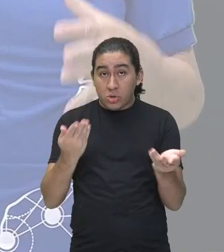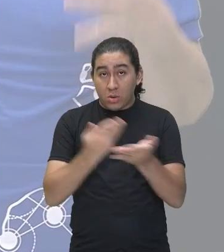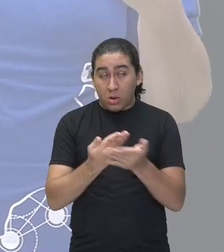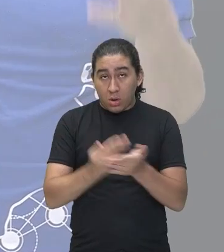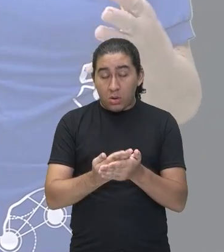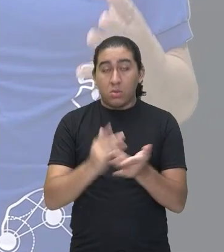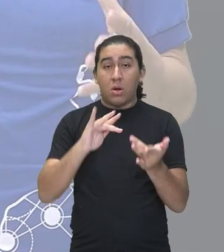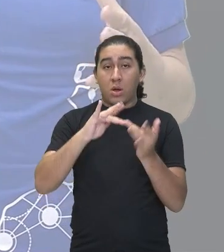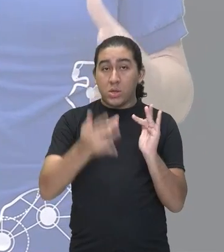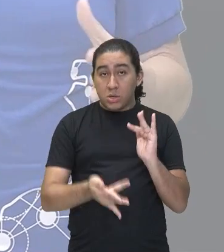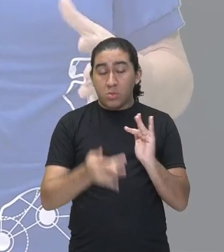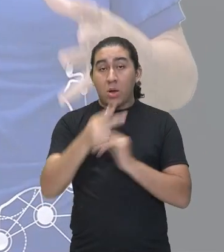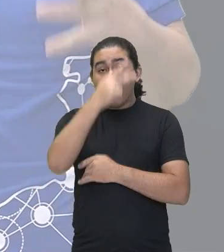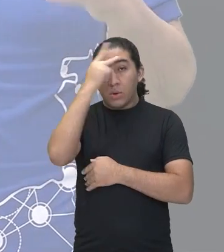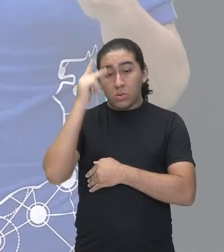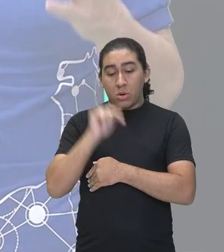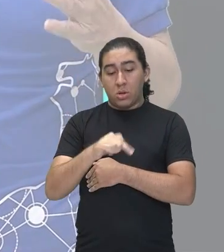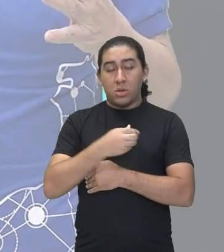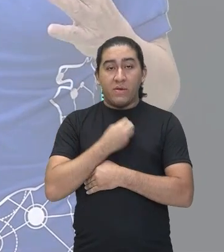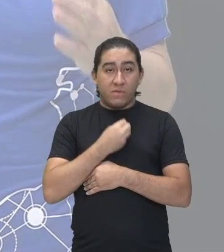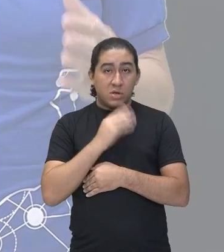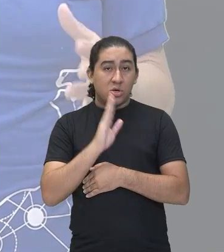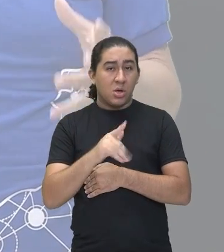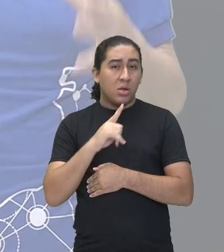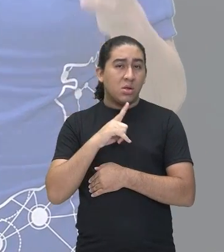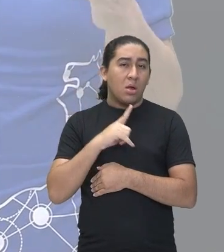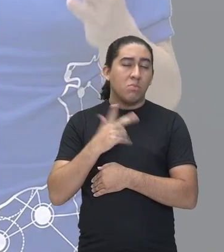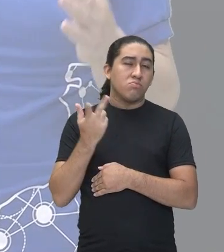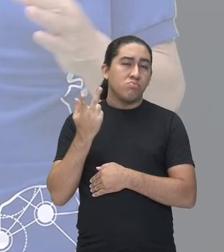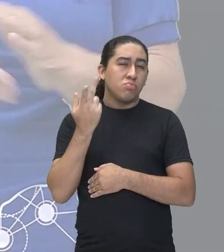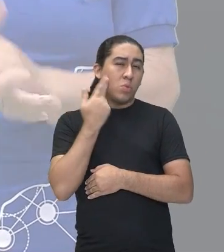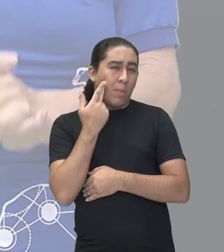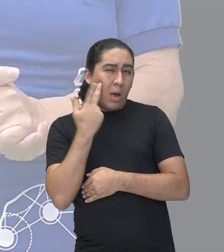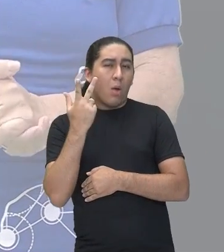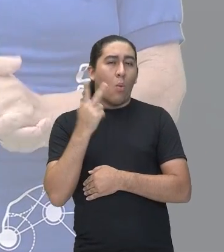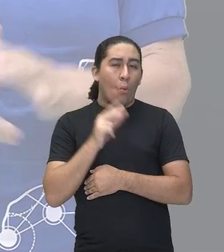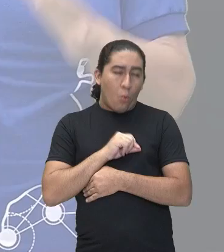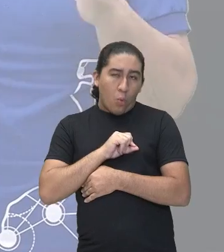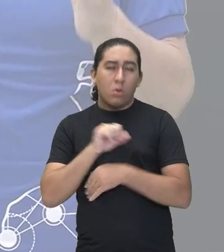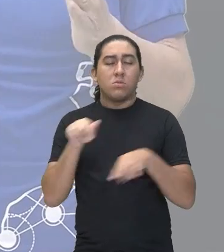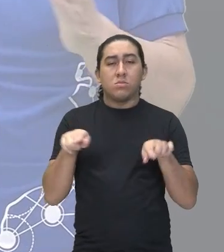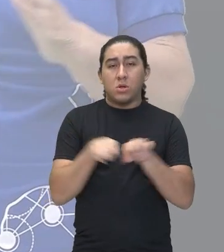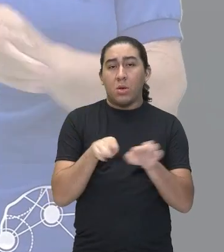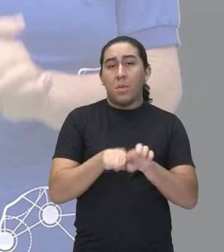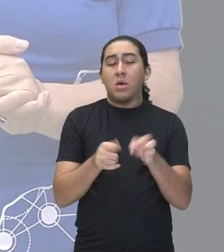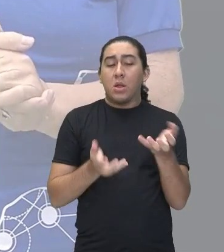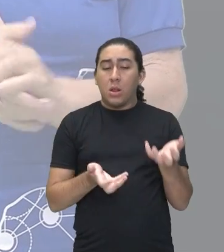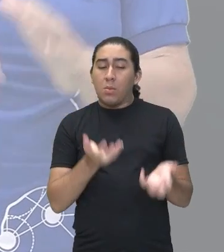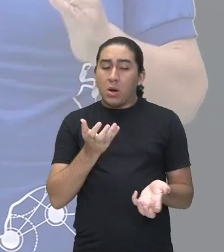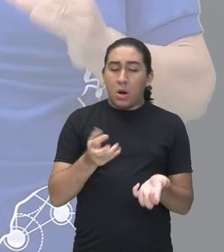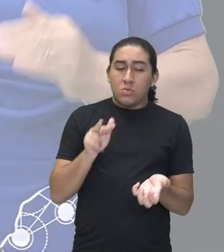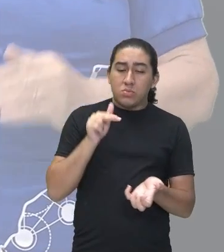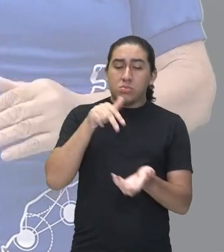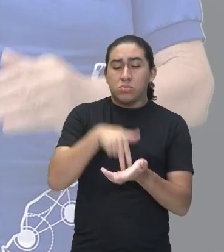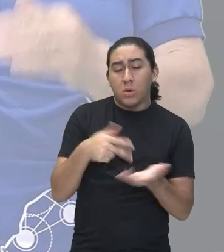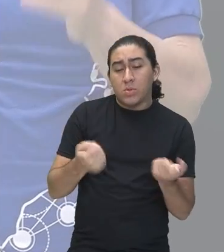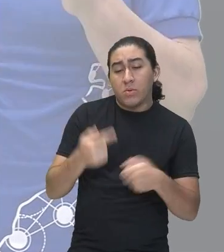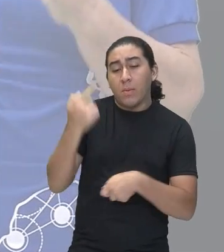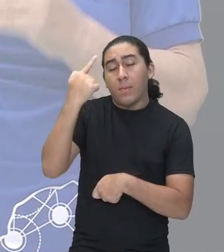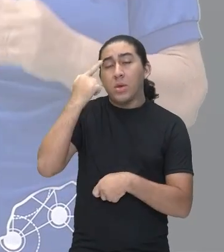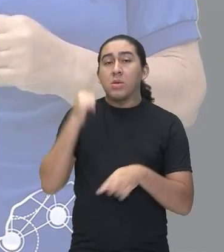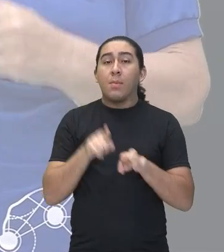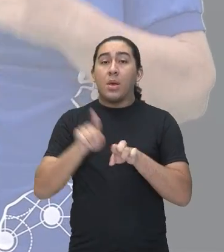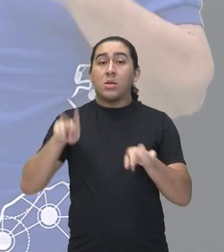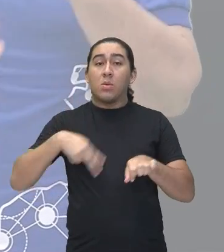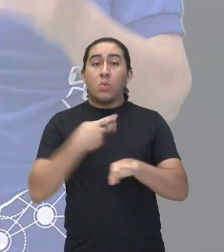dessa época, a pessoa dessa época já está mais tranquila, mais equilibrada, já tem os pés no chão, mas começa